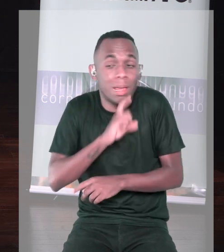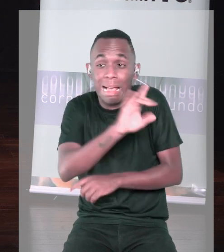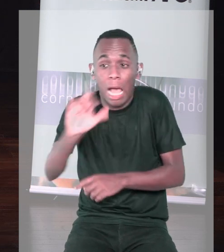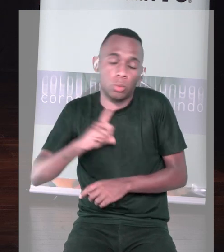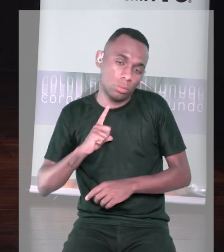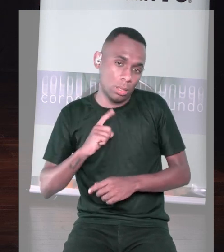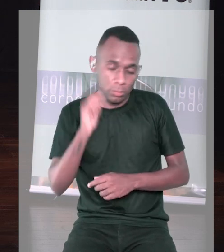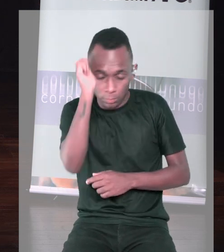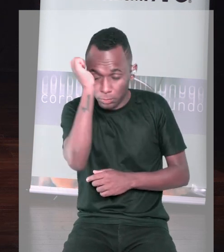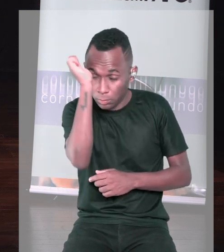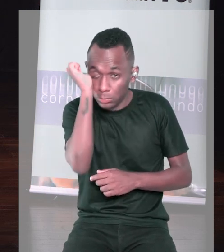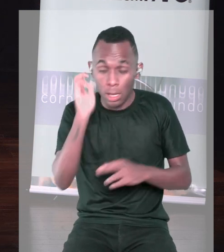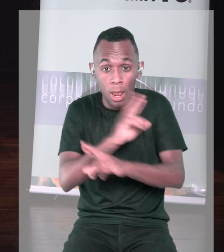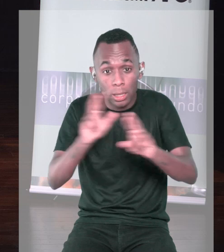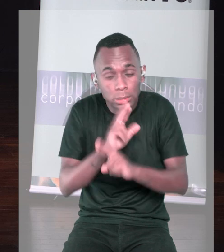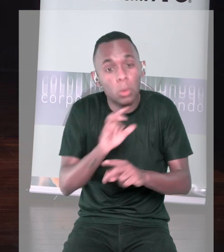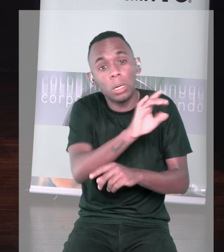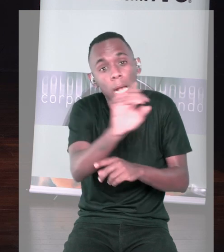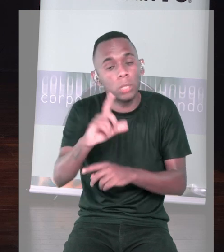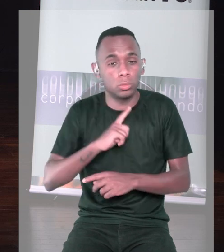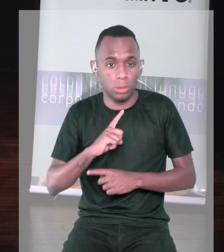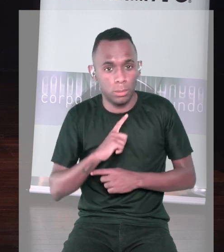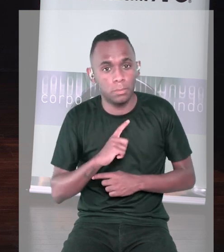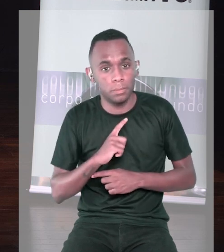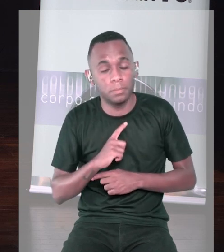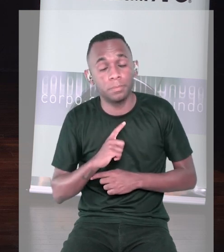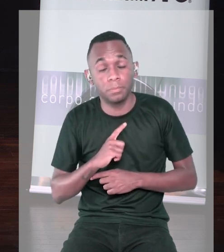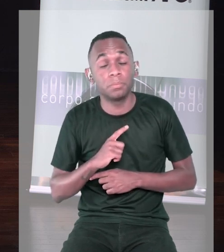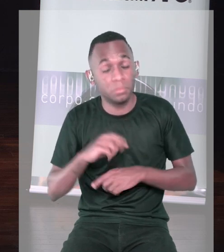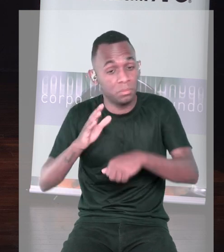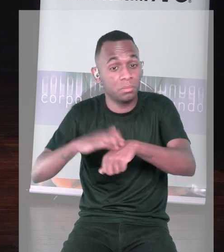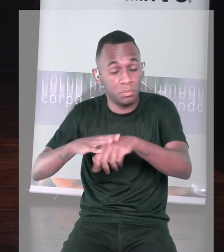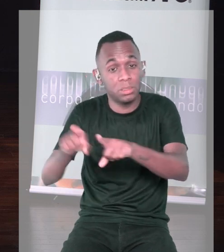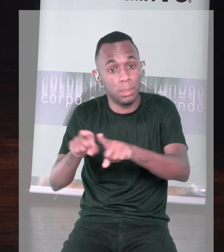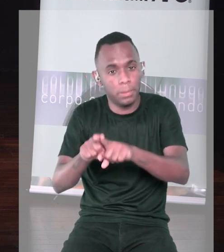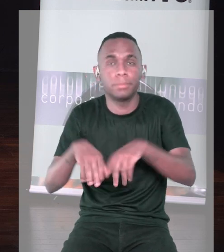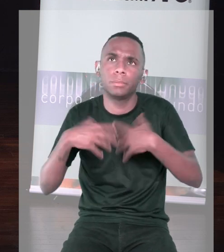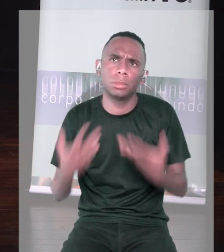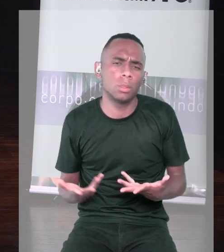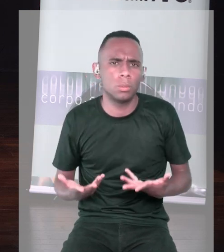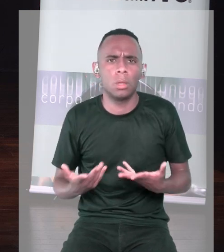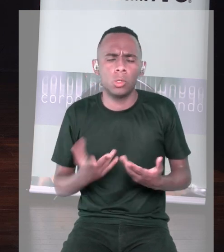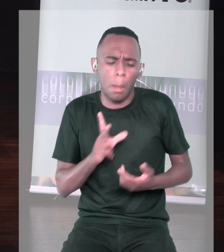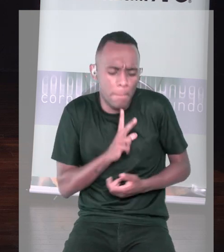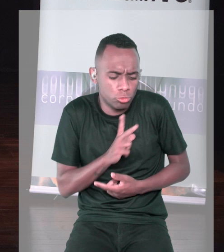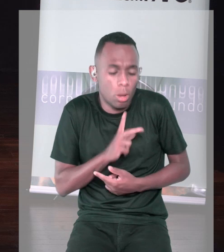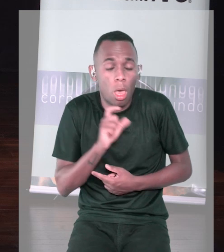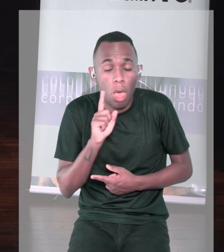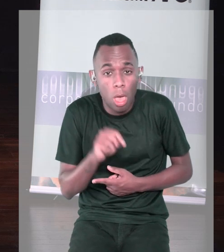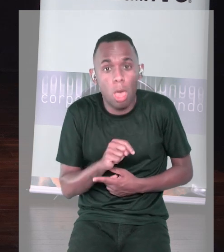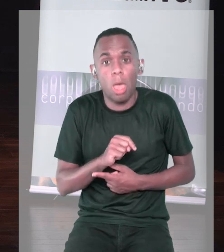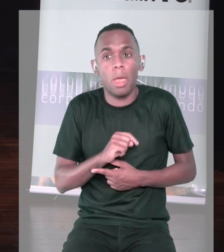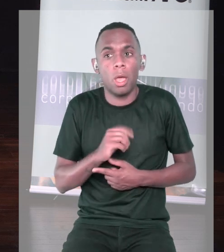mesmo. Relação íntima. até ela. Ora,